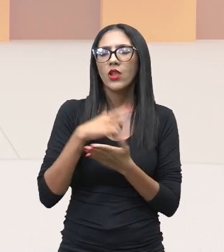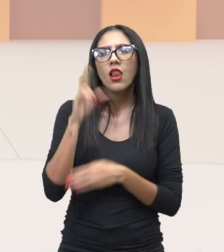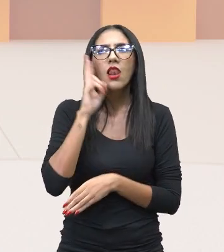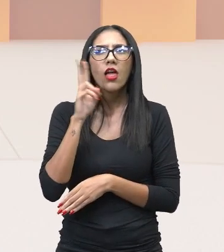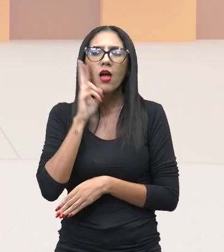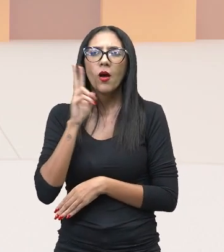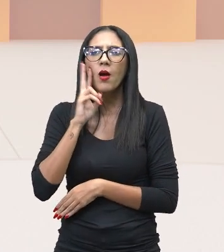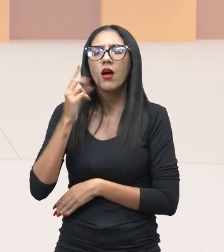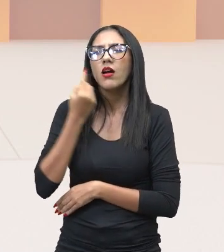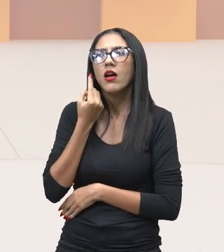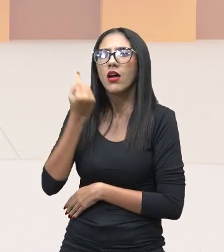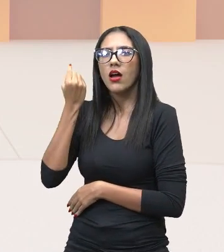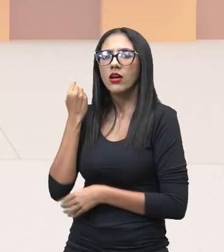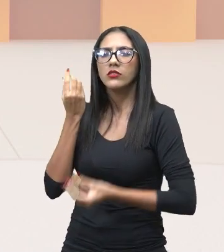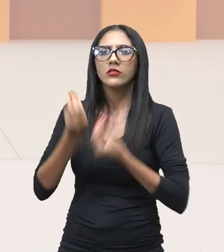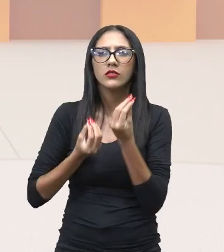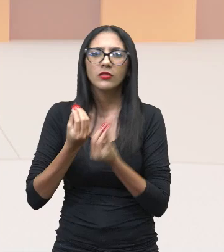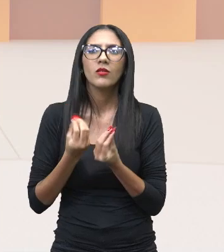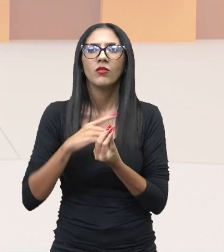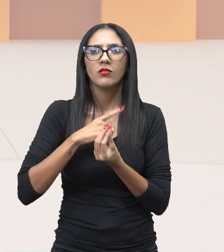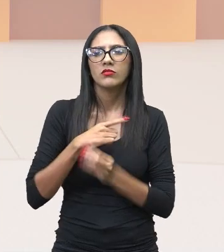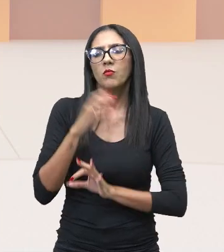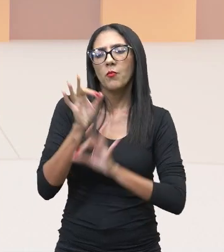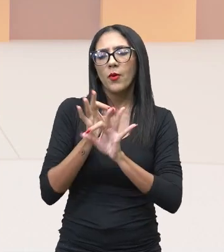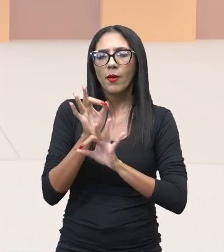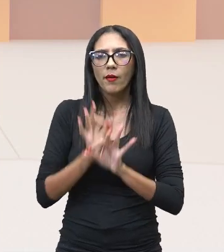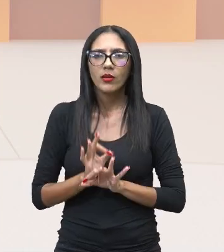chamada Operação Amazônica, né, que é a